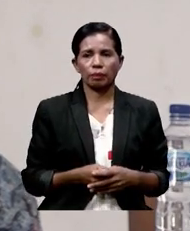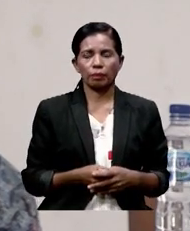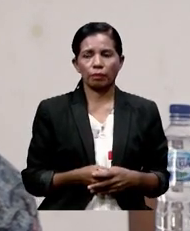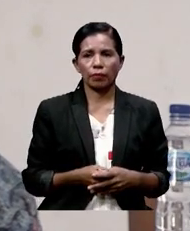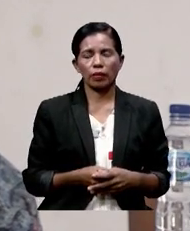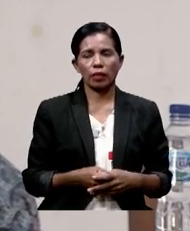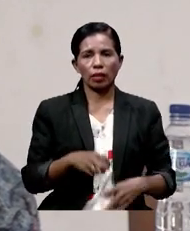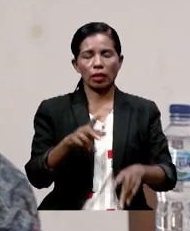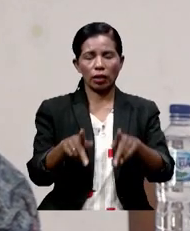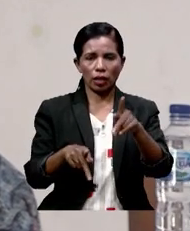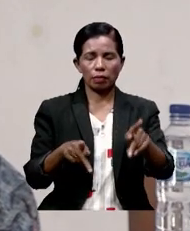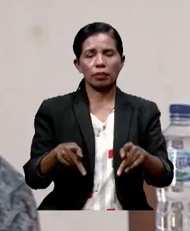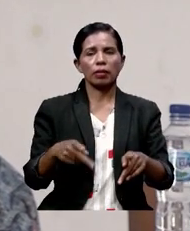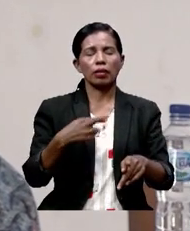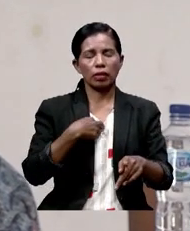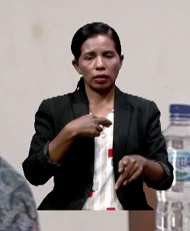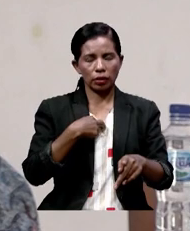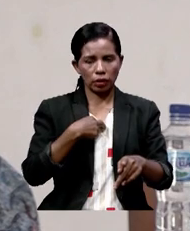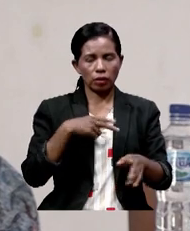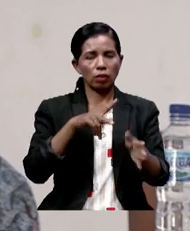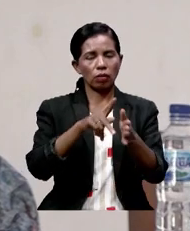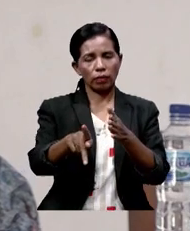elemento de resistência racista ou malu.